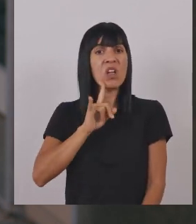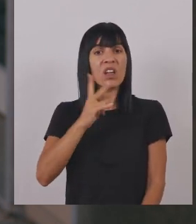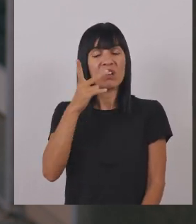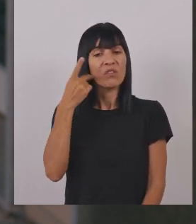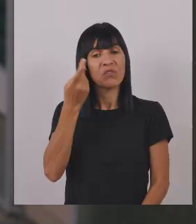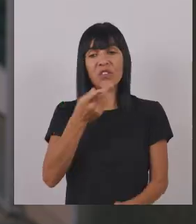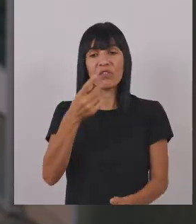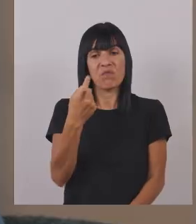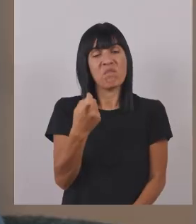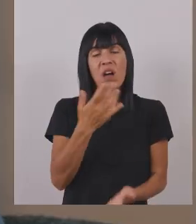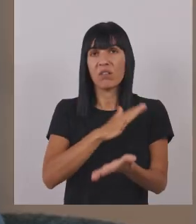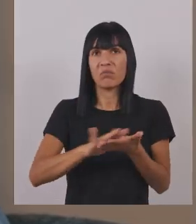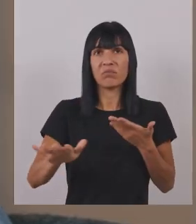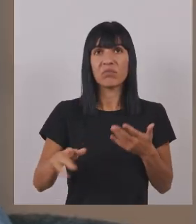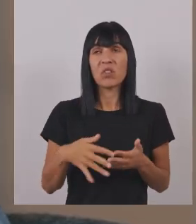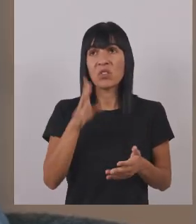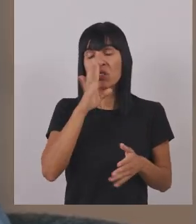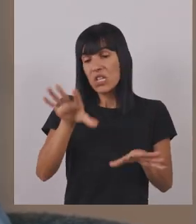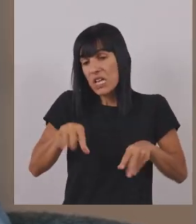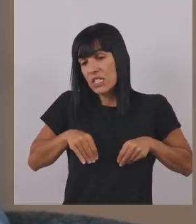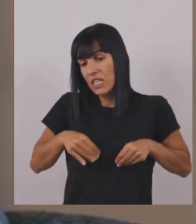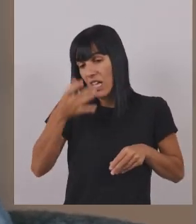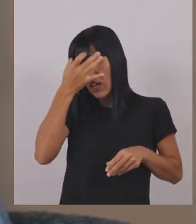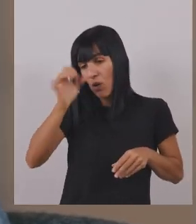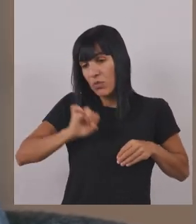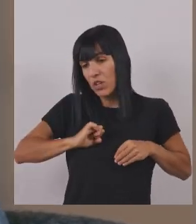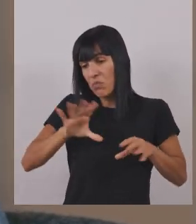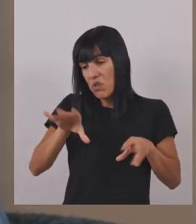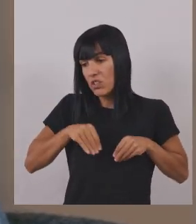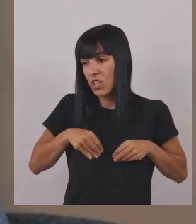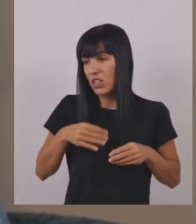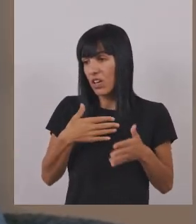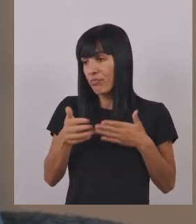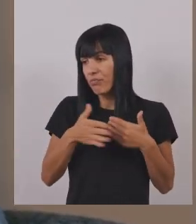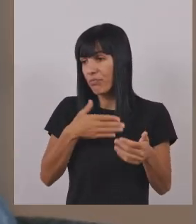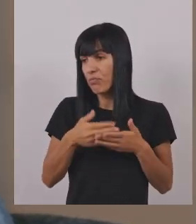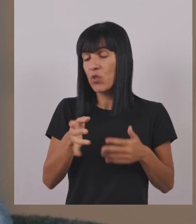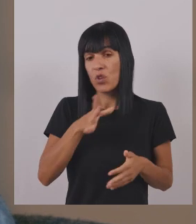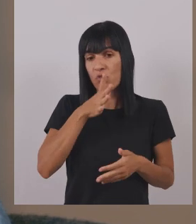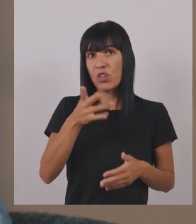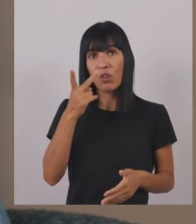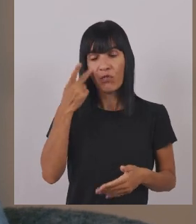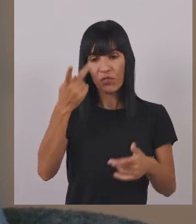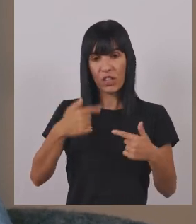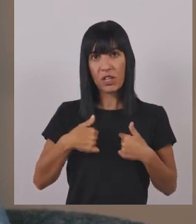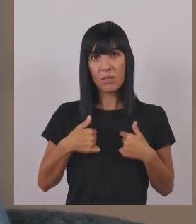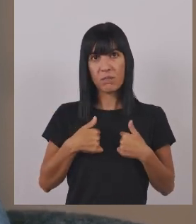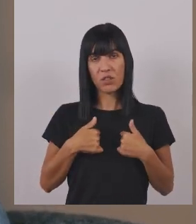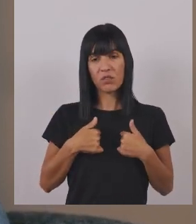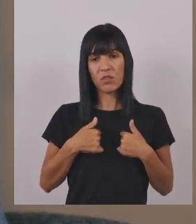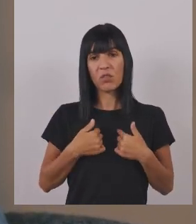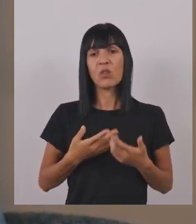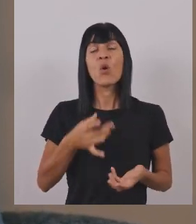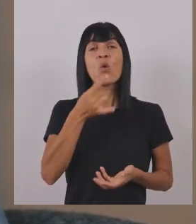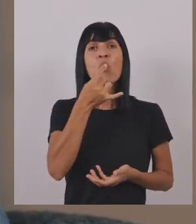mal. Então, se me dá que se acredite em mim, eu digo isto a meu respeito, não digo a respeito de